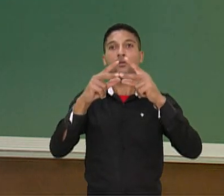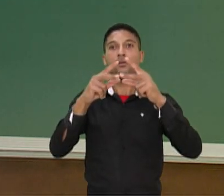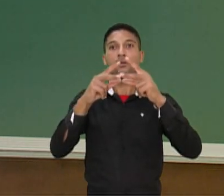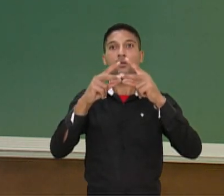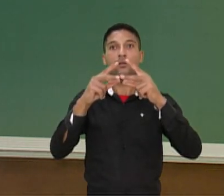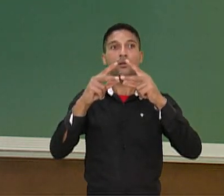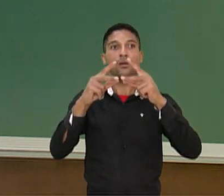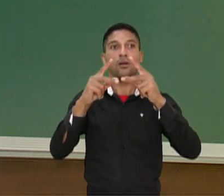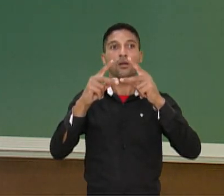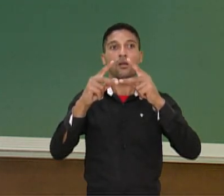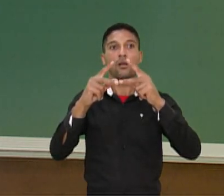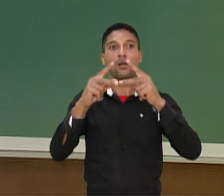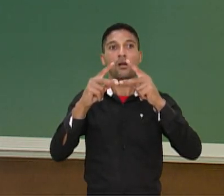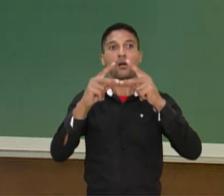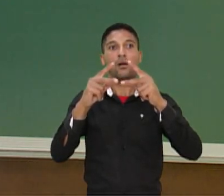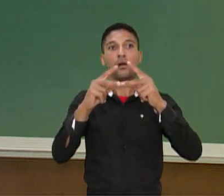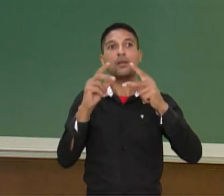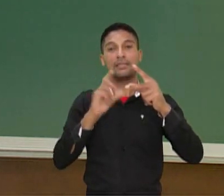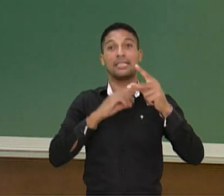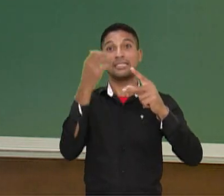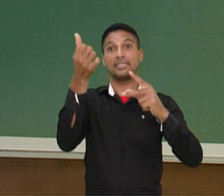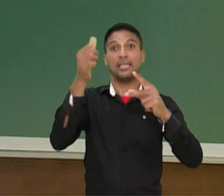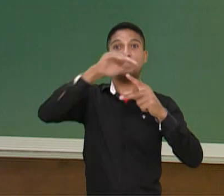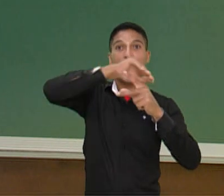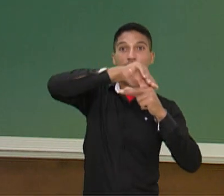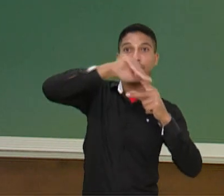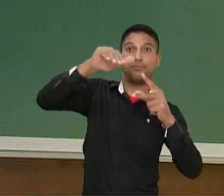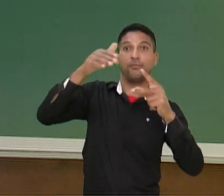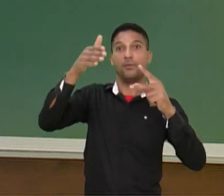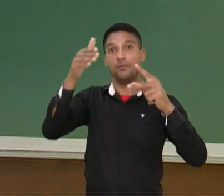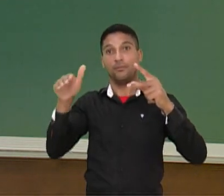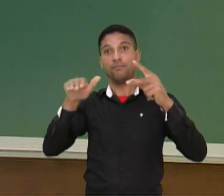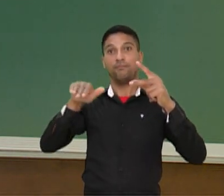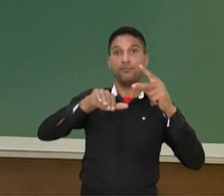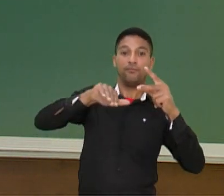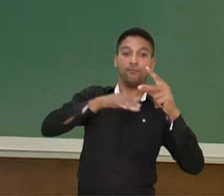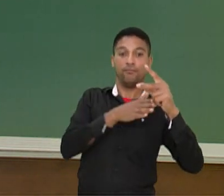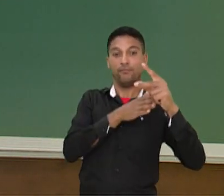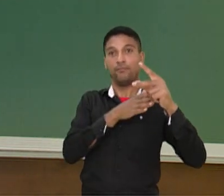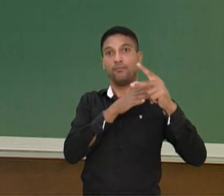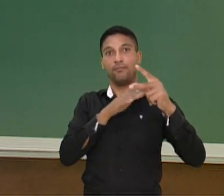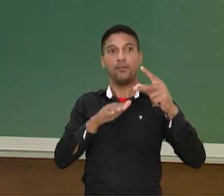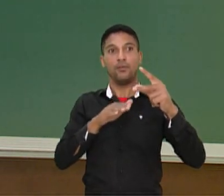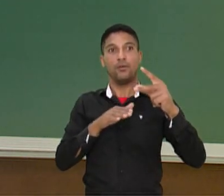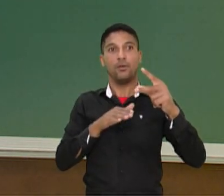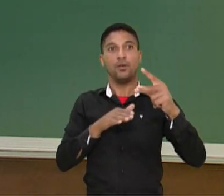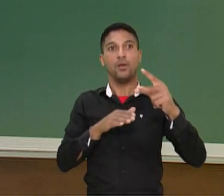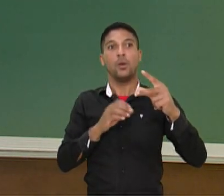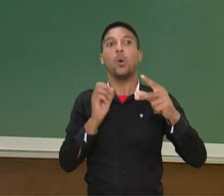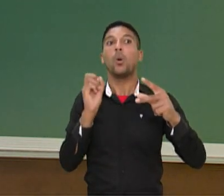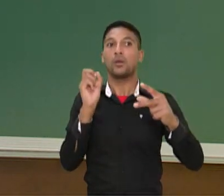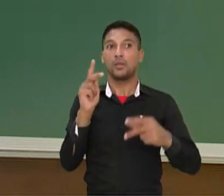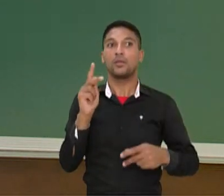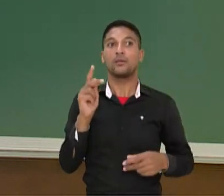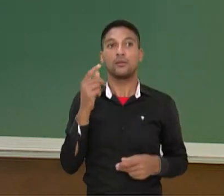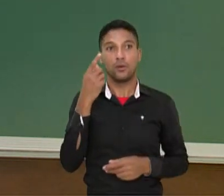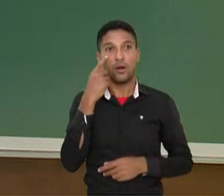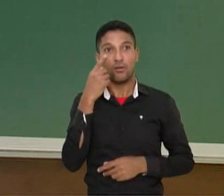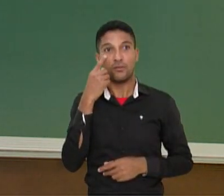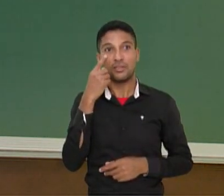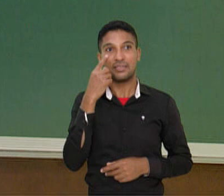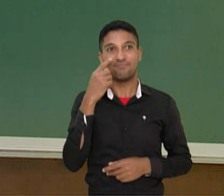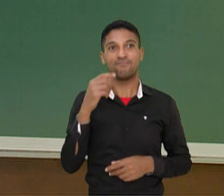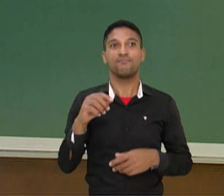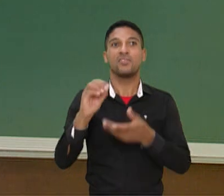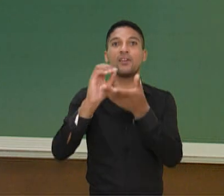eu sei que é 120 e aqui eu sei que é 130. Opa, x mais 30. Esse cara